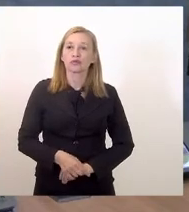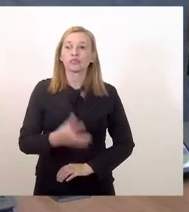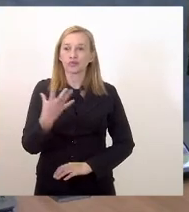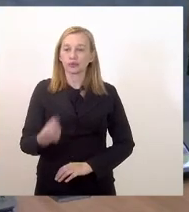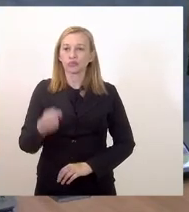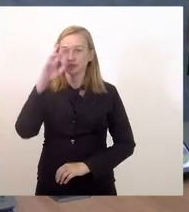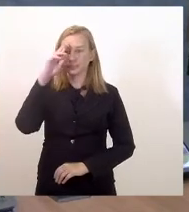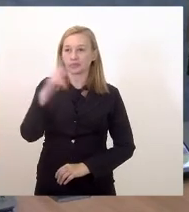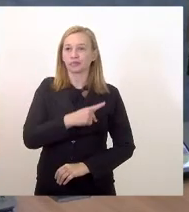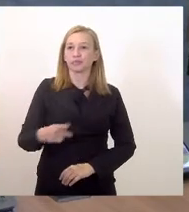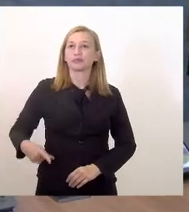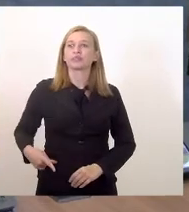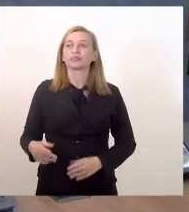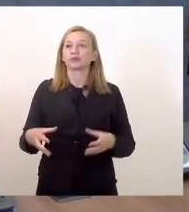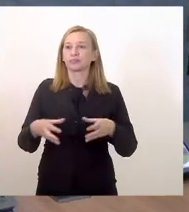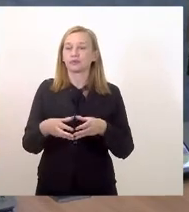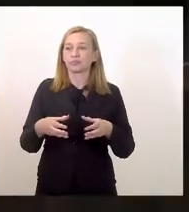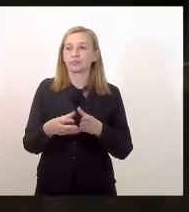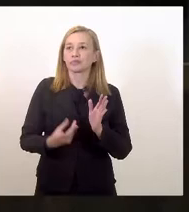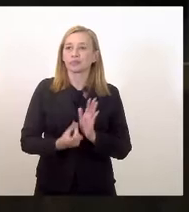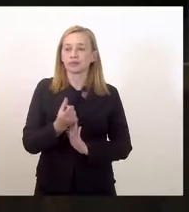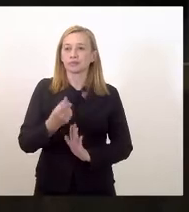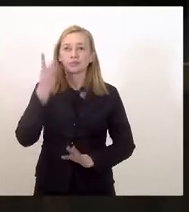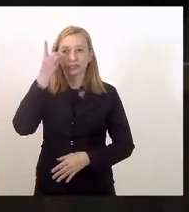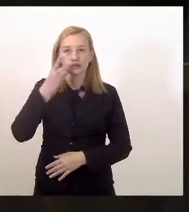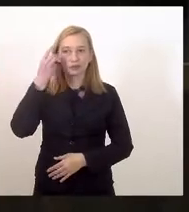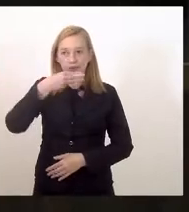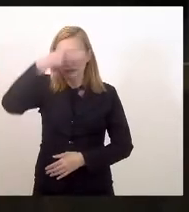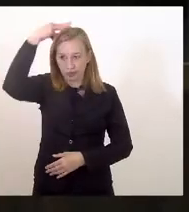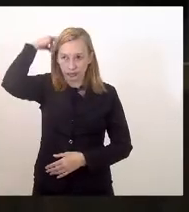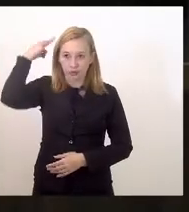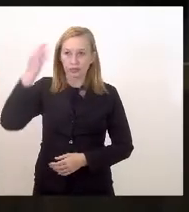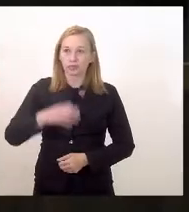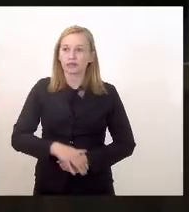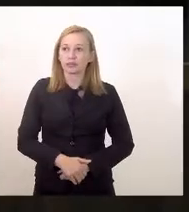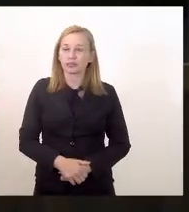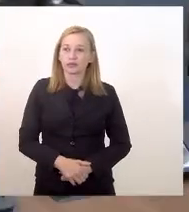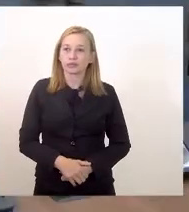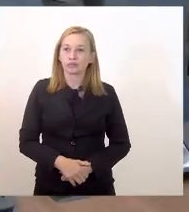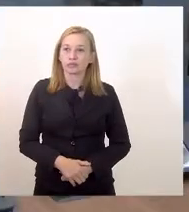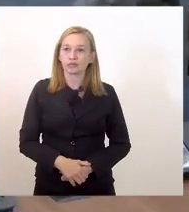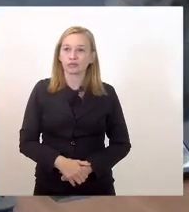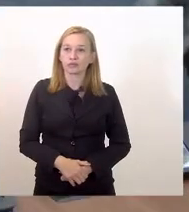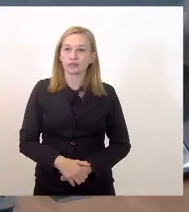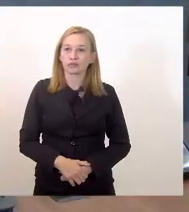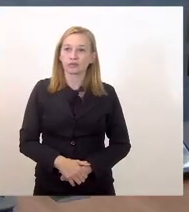Favorável, senhor presidente. Pela Comissão de Orçamento, deputado Márcio Pacheco.